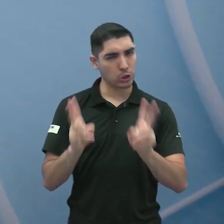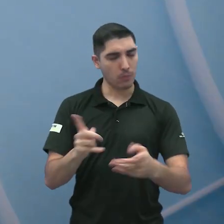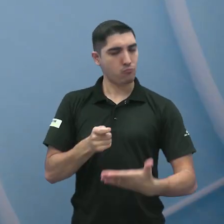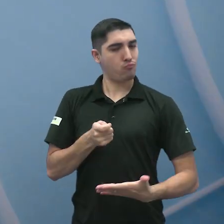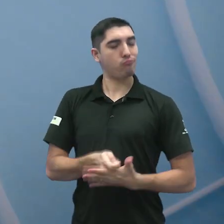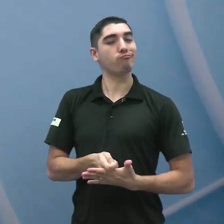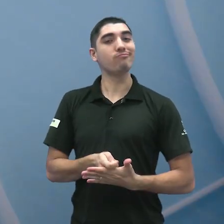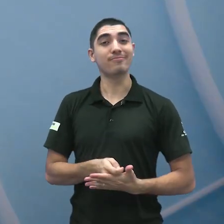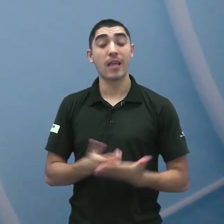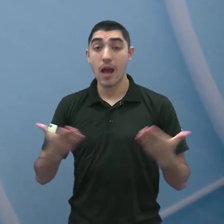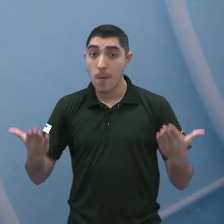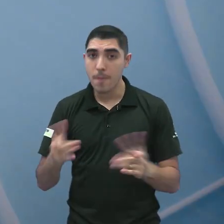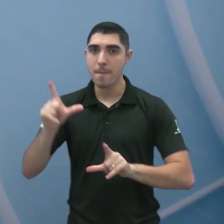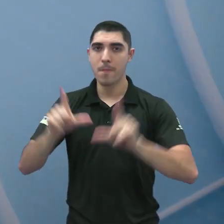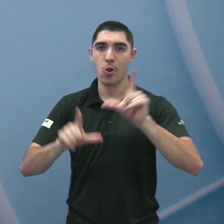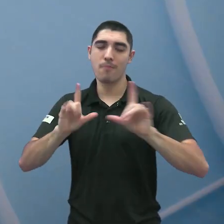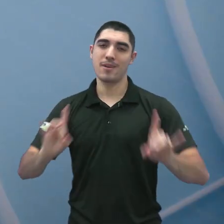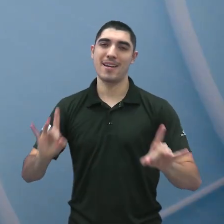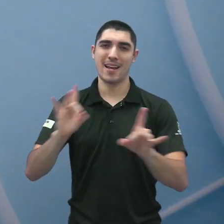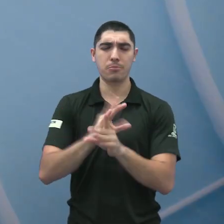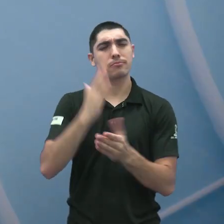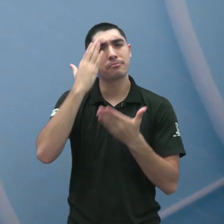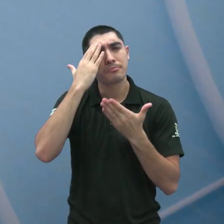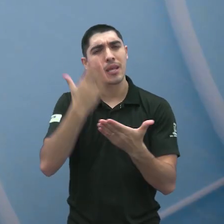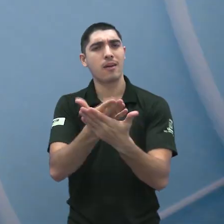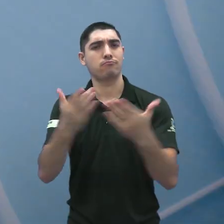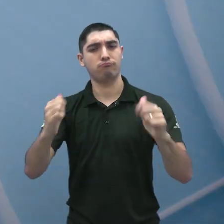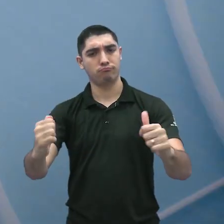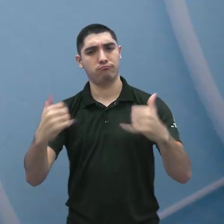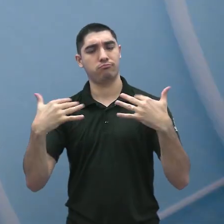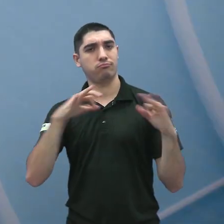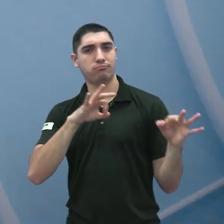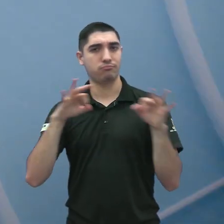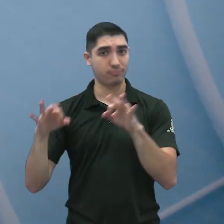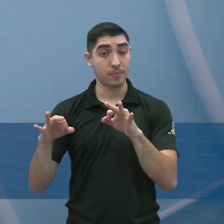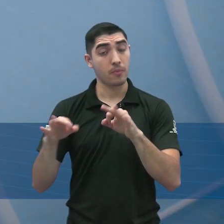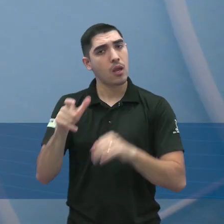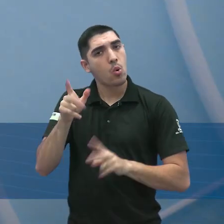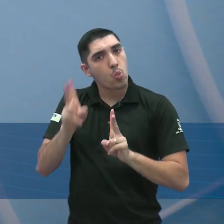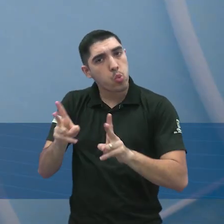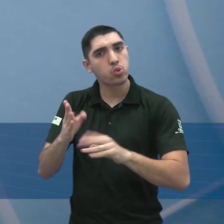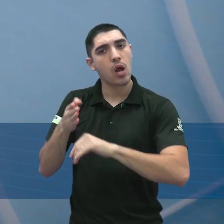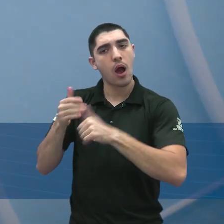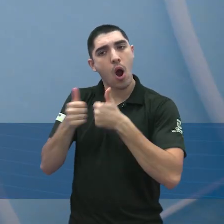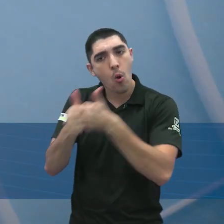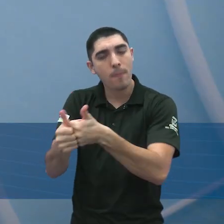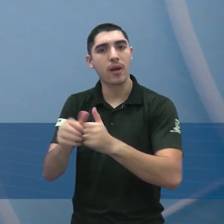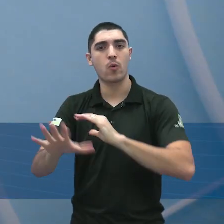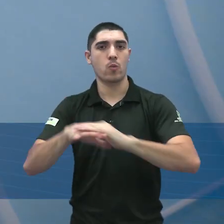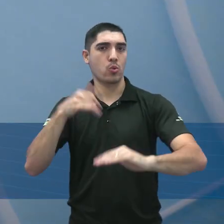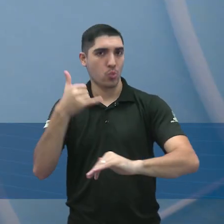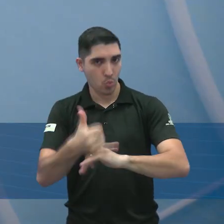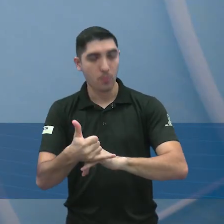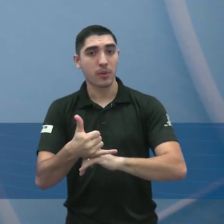O Diálogos da Cidade vai ficando por aqui. Obrigado pela sua companhia. Nos acompanhe pelo